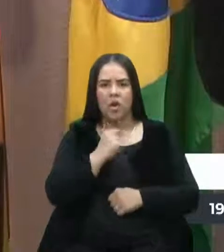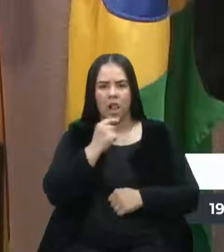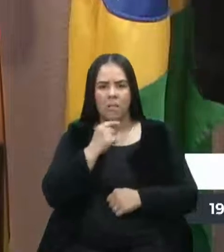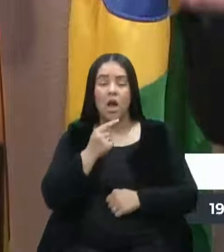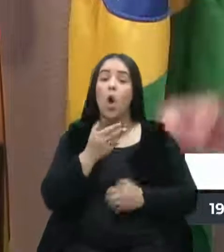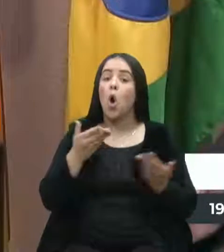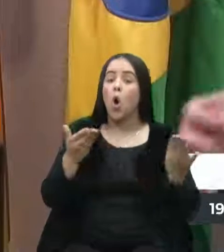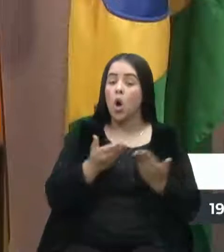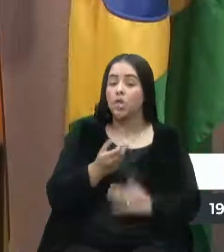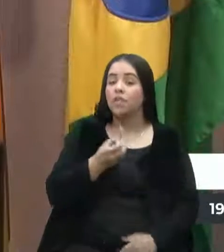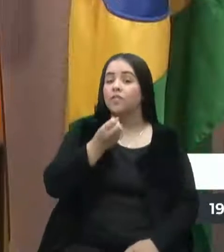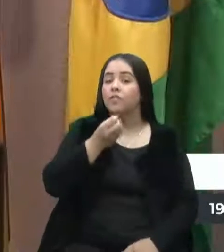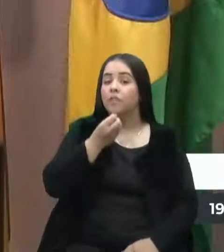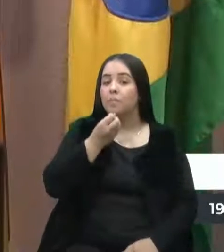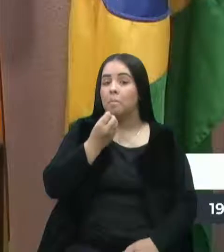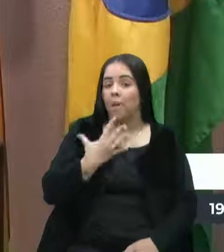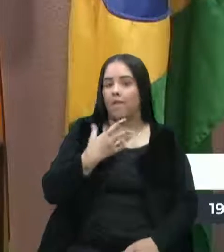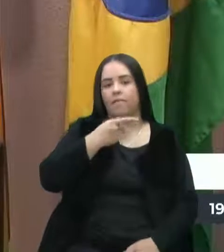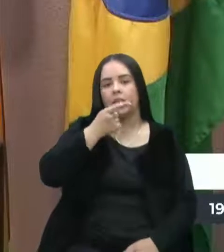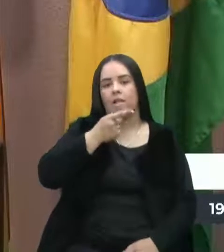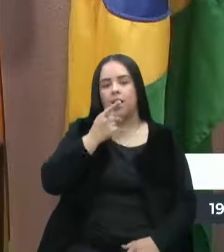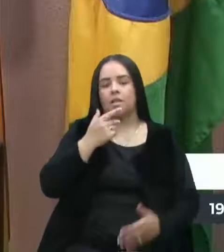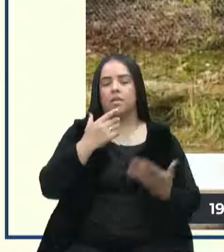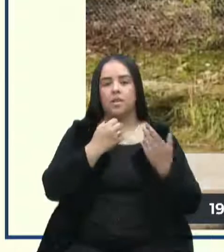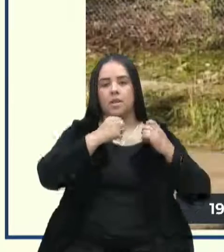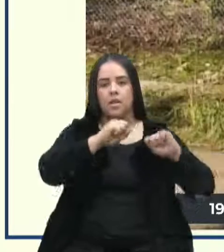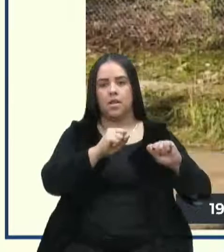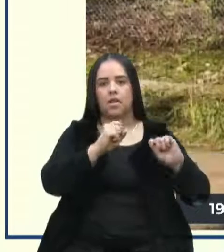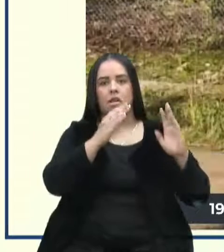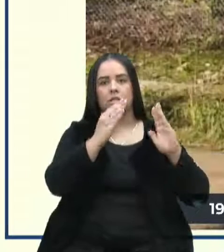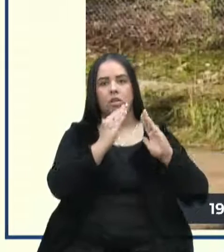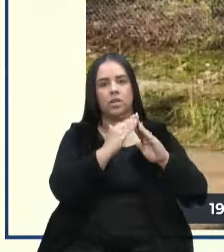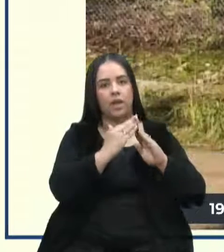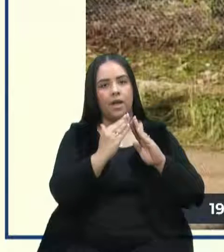hoje eu vou falar bem da Secretaria da Habitação